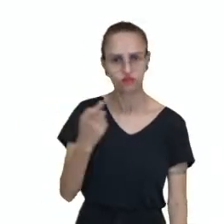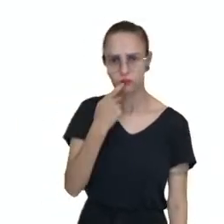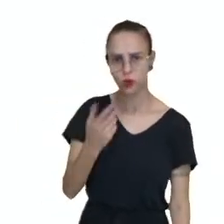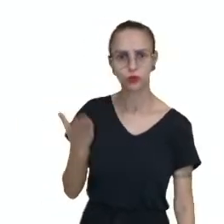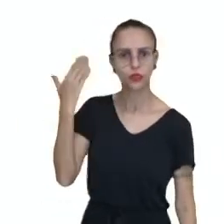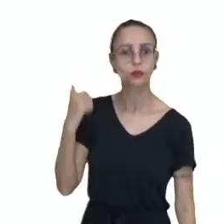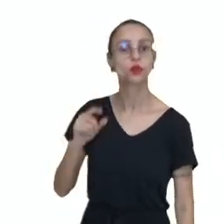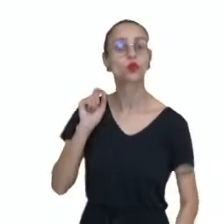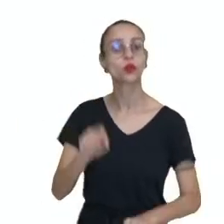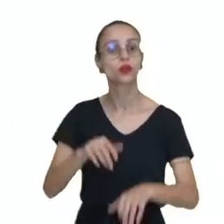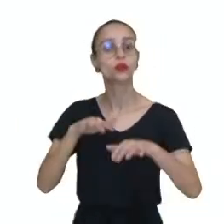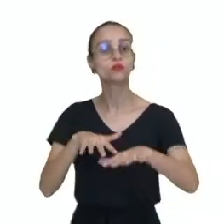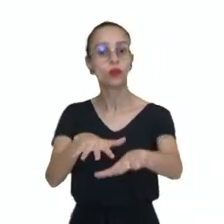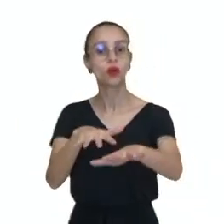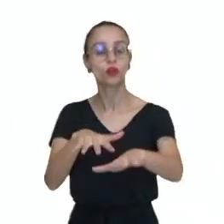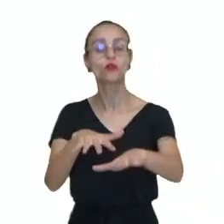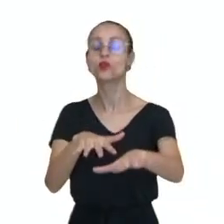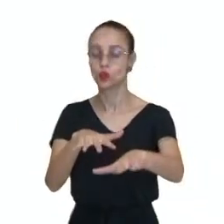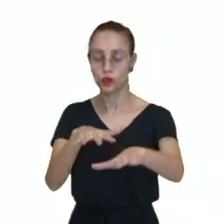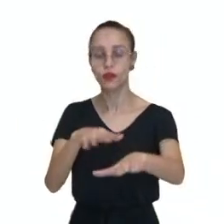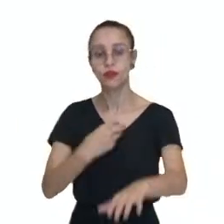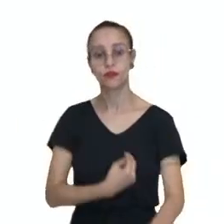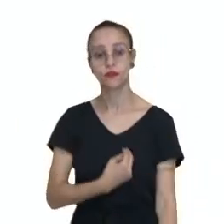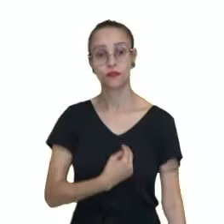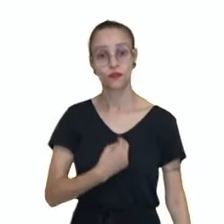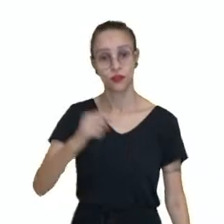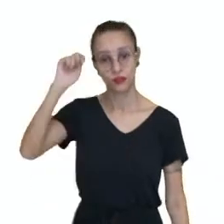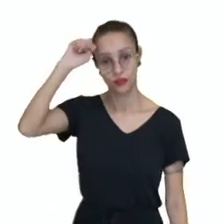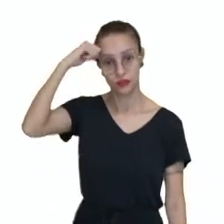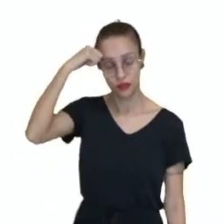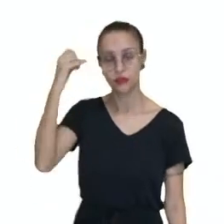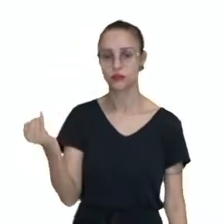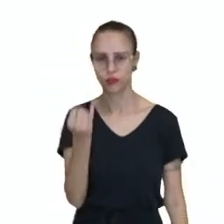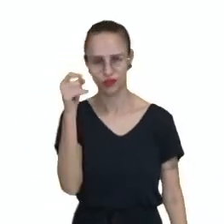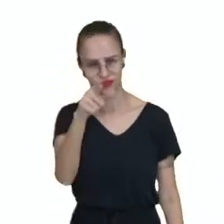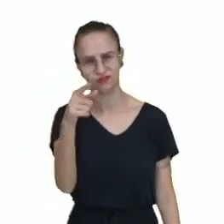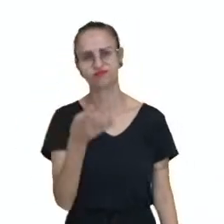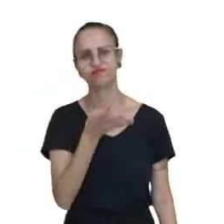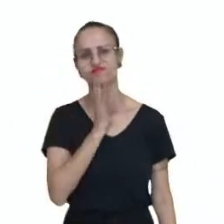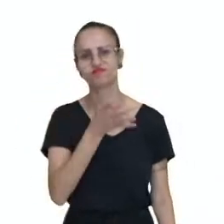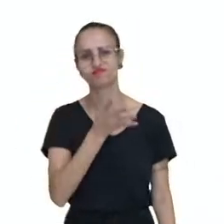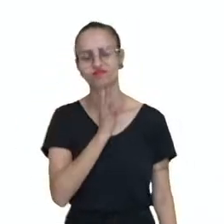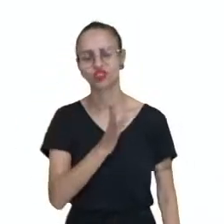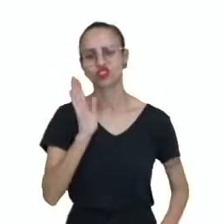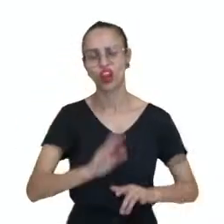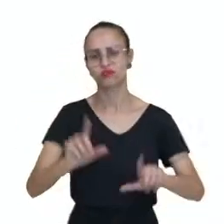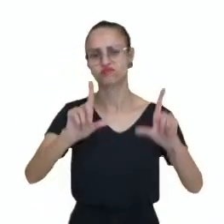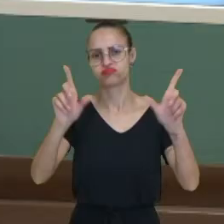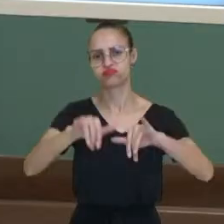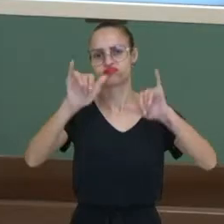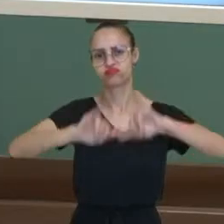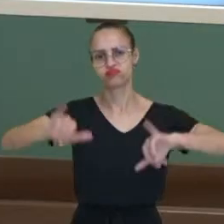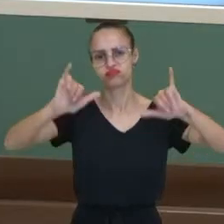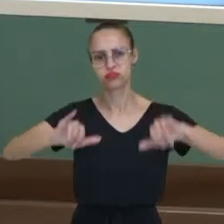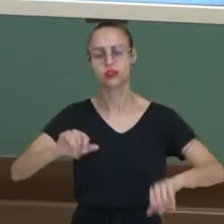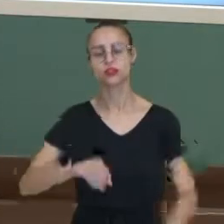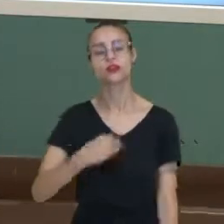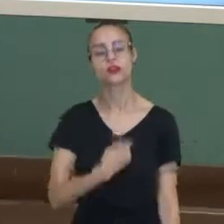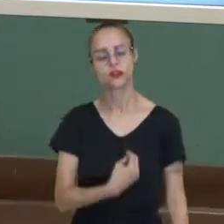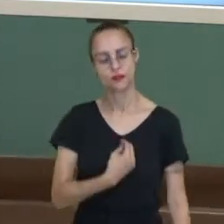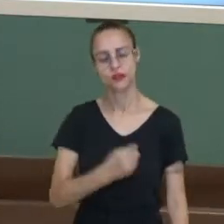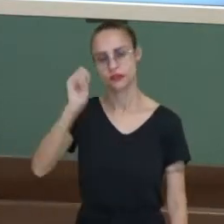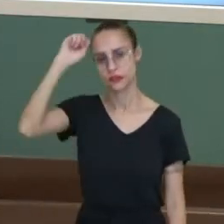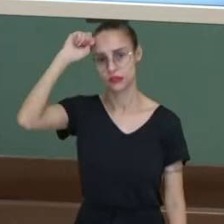muito fôlego com o movimento Black Lives Matter. Você já deve ter ouvido falar dele, visto em noticiários. Ou Vidas